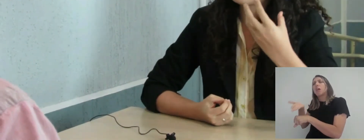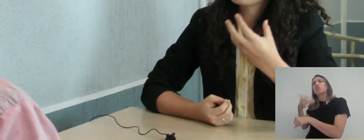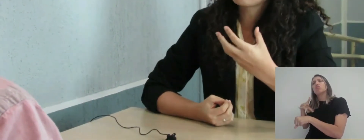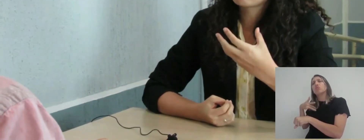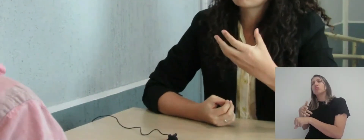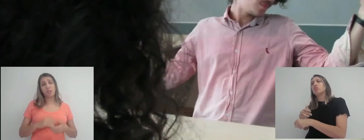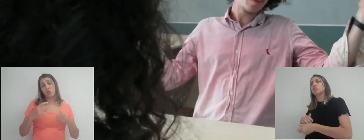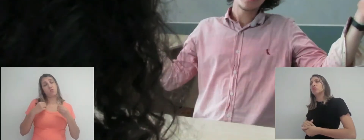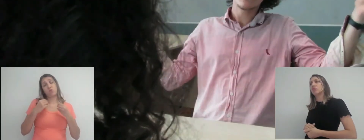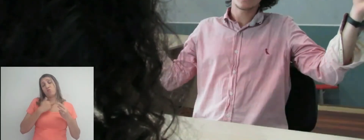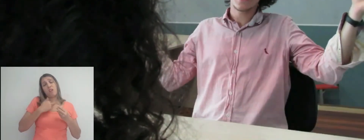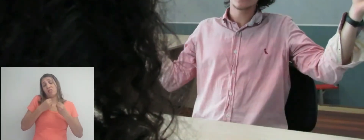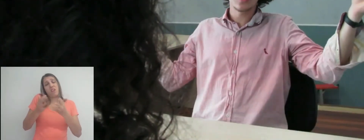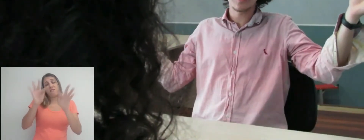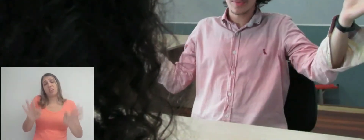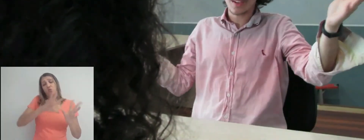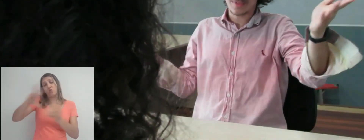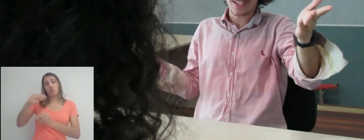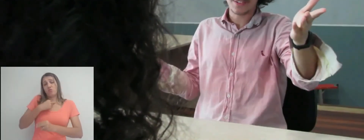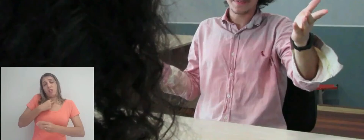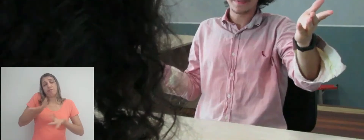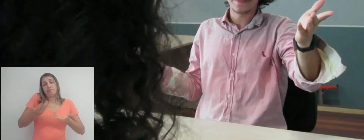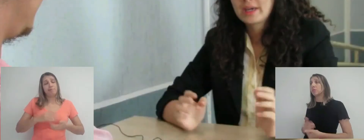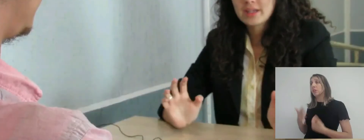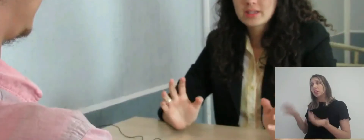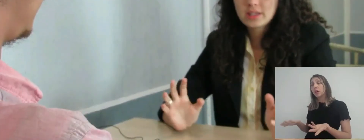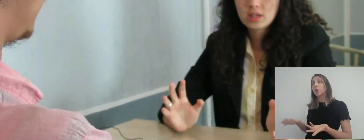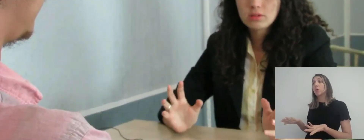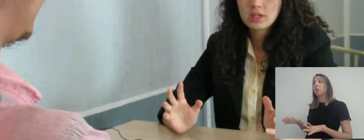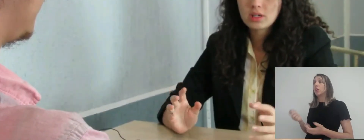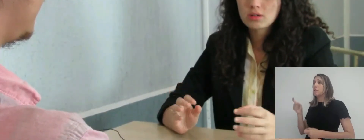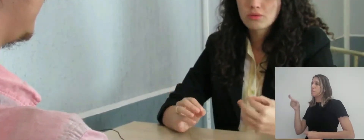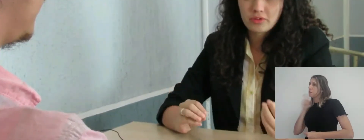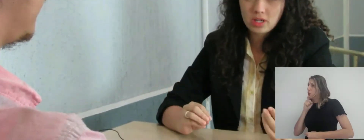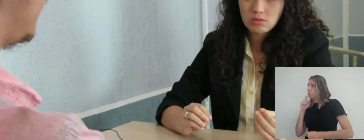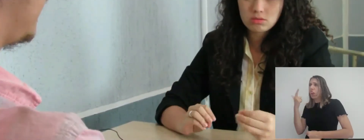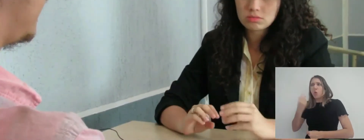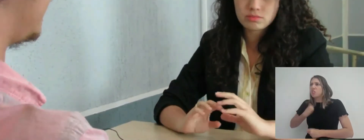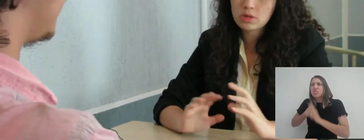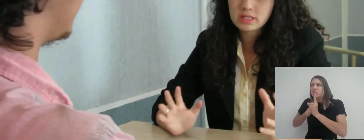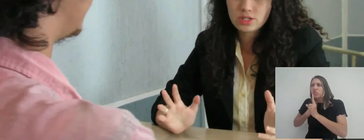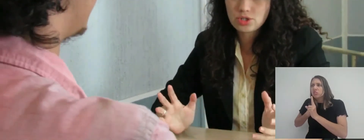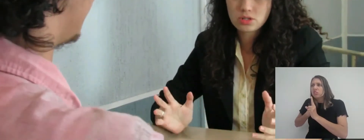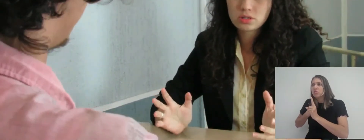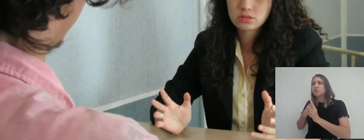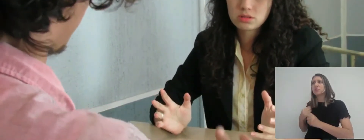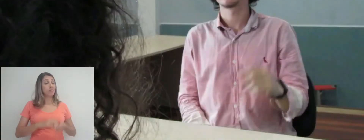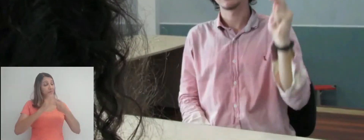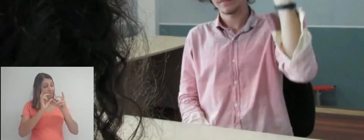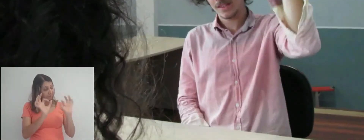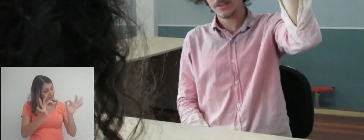com nenhum movimento. Não é possível agradar a todos ao mesmo tempo, certo? Quer dizer então que o frio não